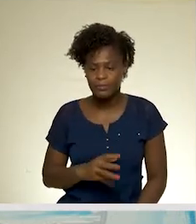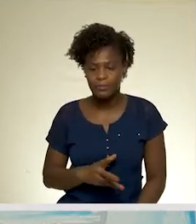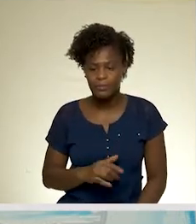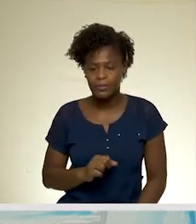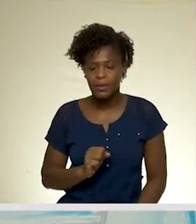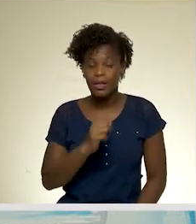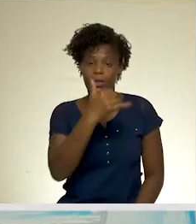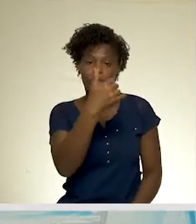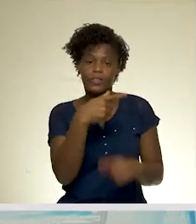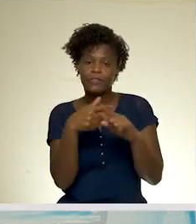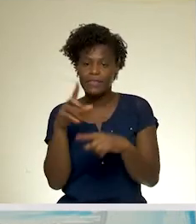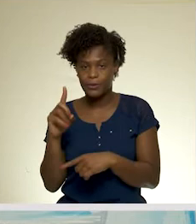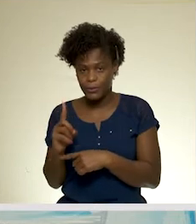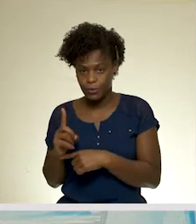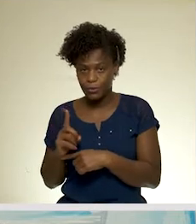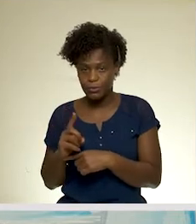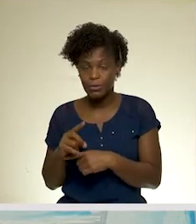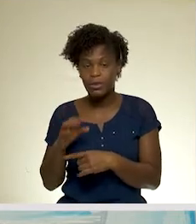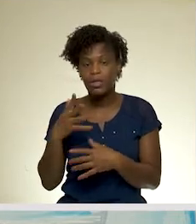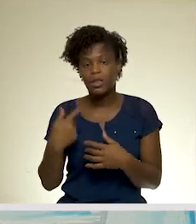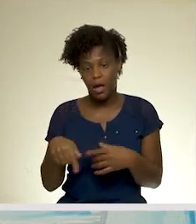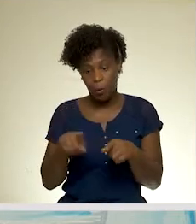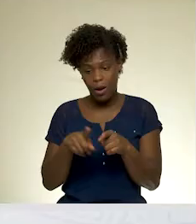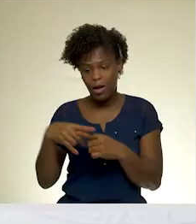2 vezes 6 dá 12.